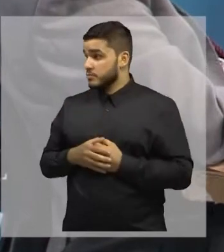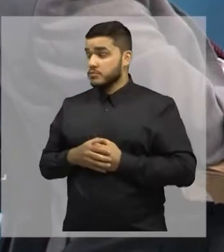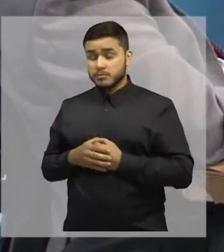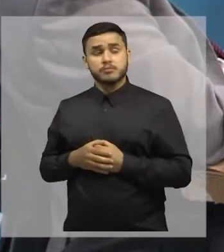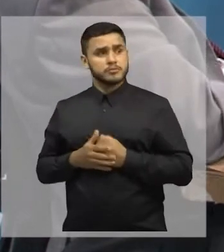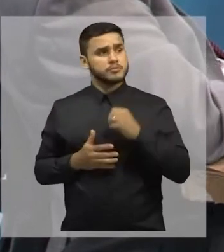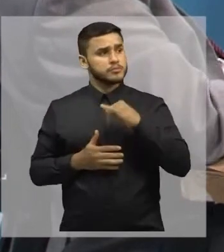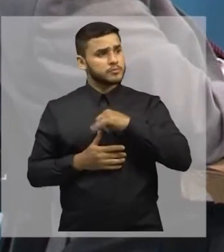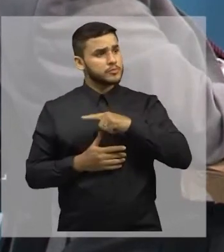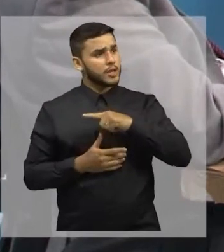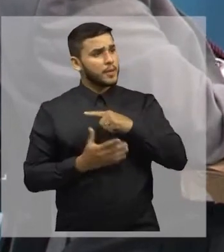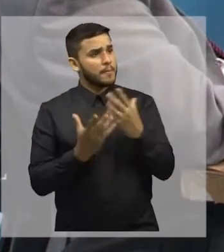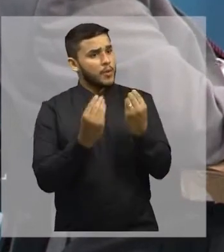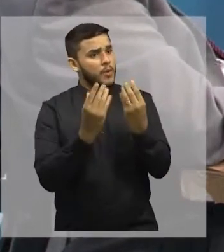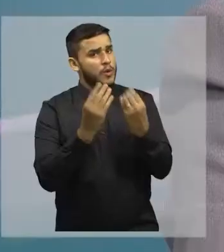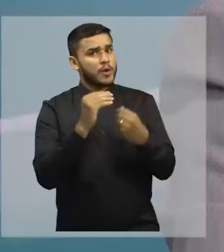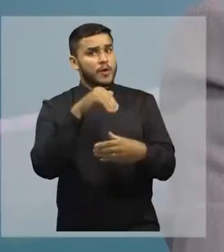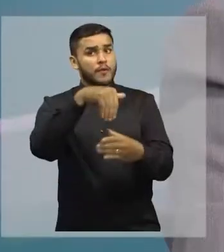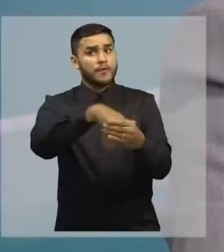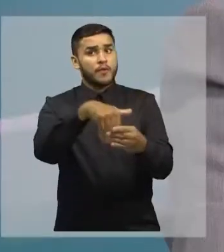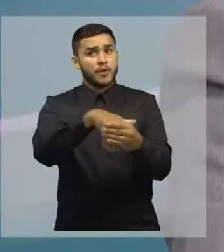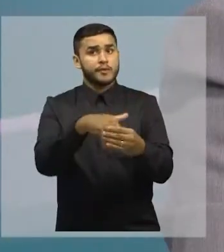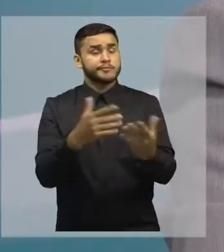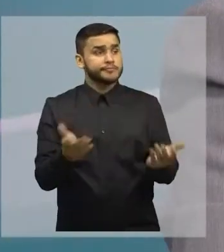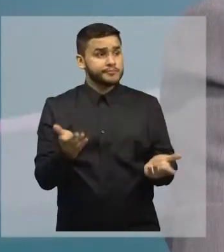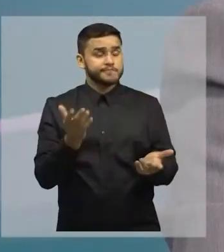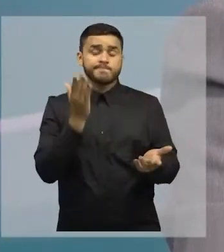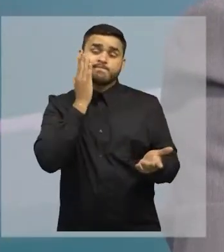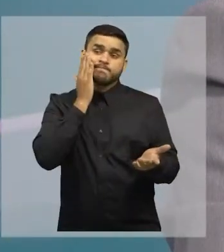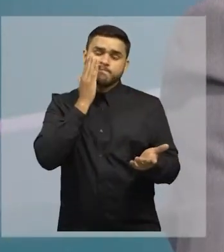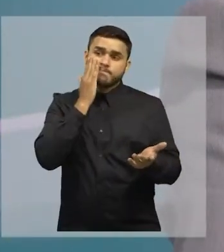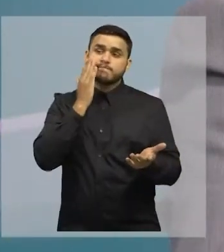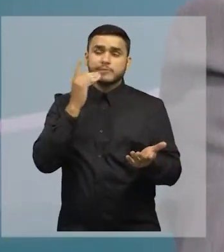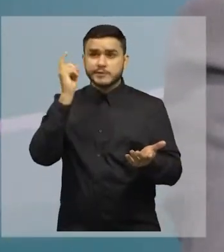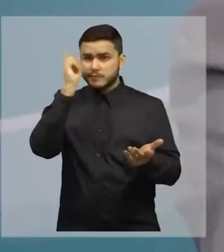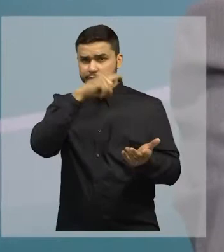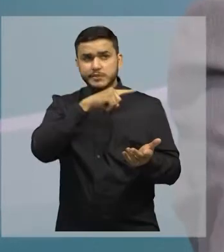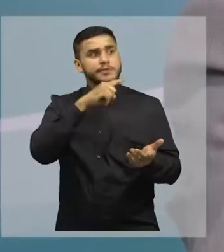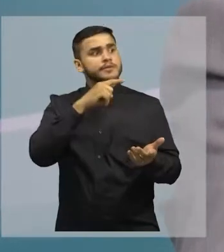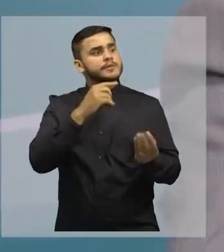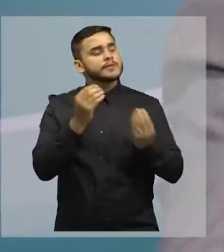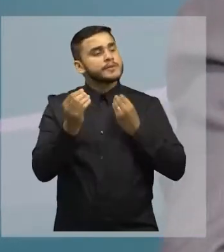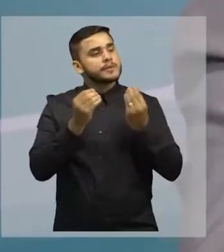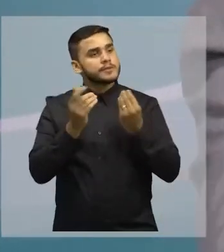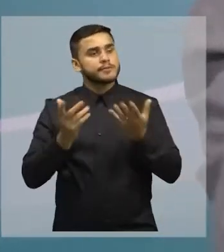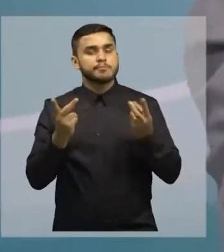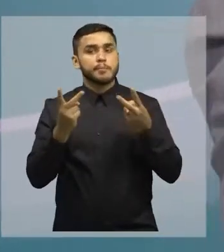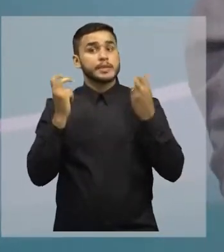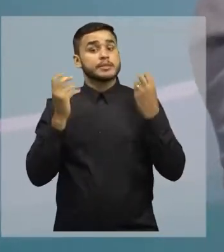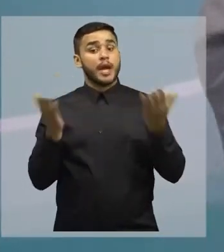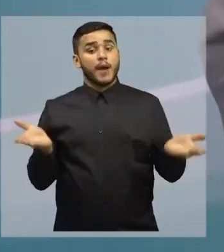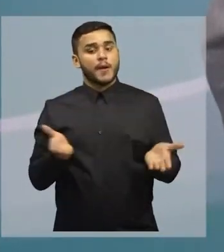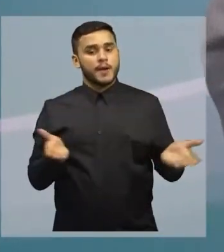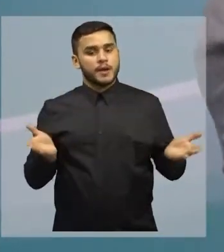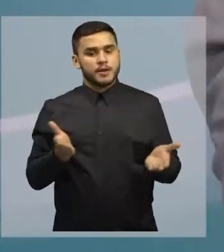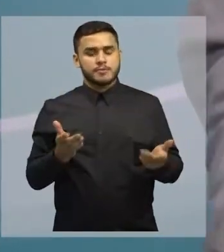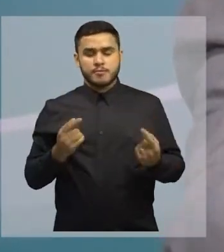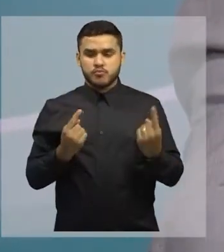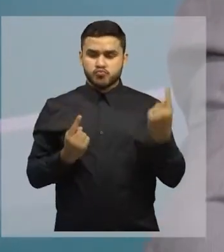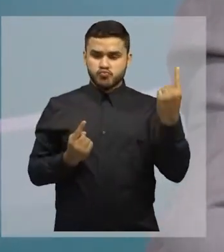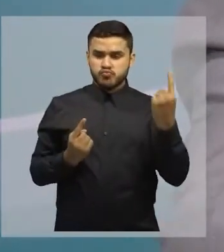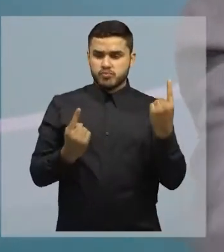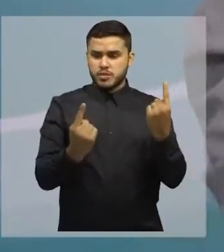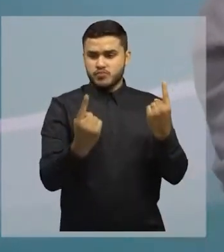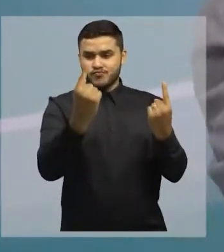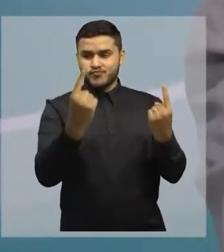muito difícil, a questão é muito difícil de você imaginar cenários. Nesse momento são peças. Quando essas peças, que a gente souber quem são